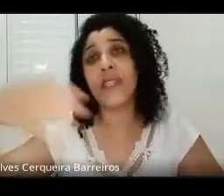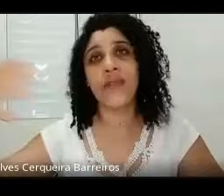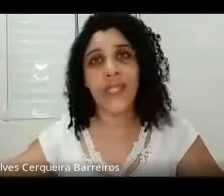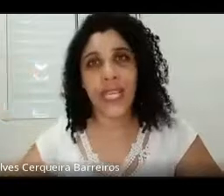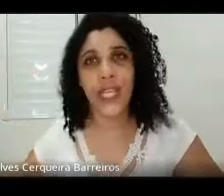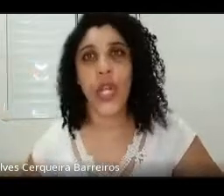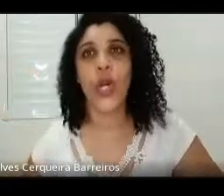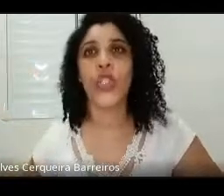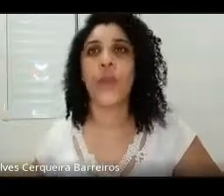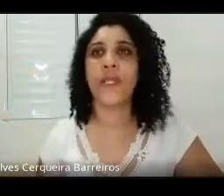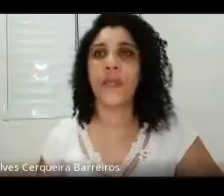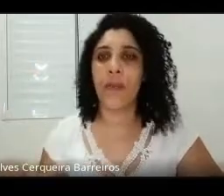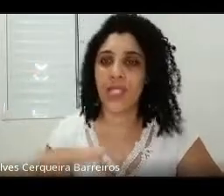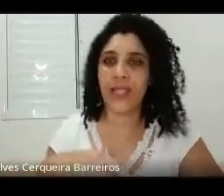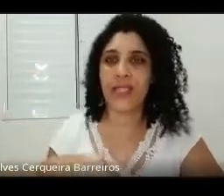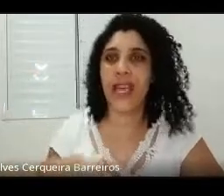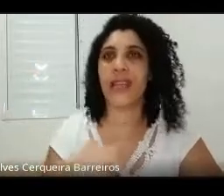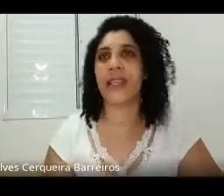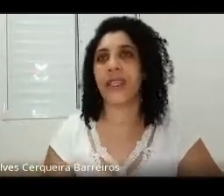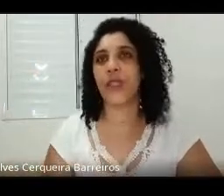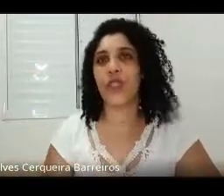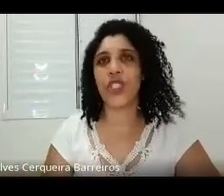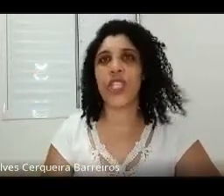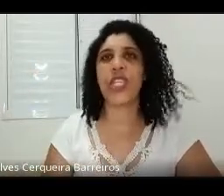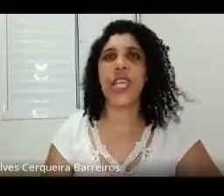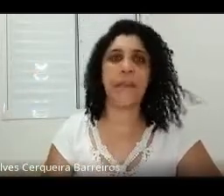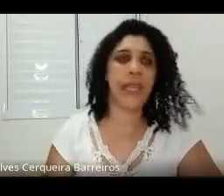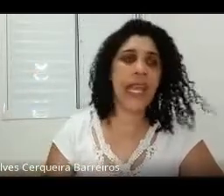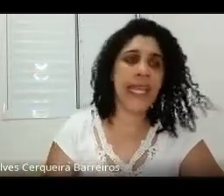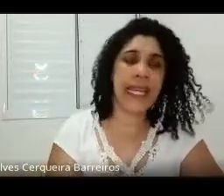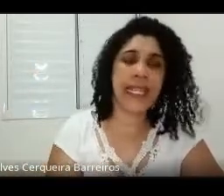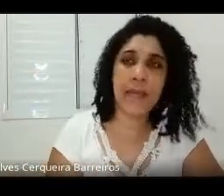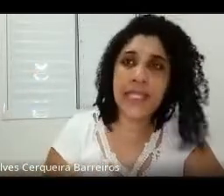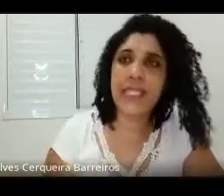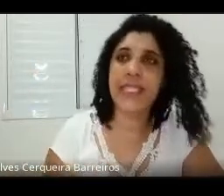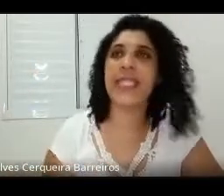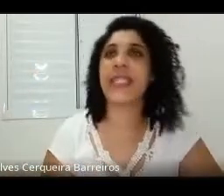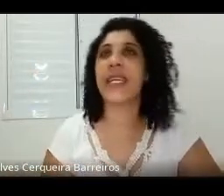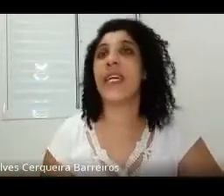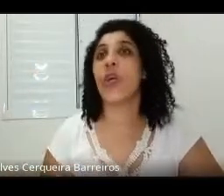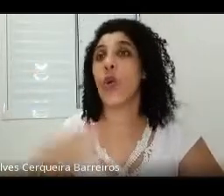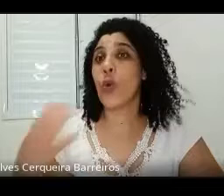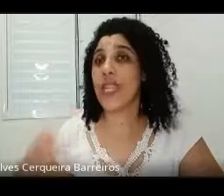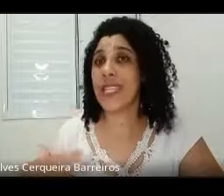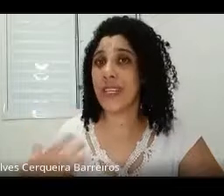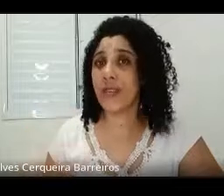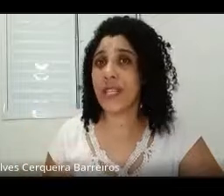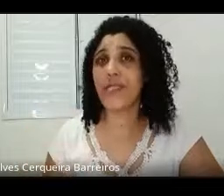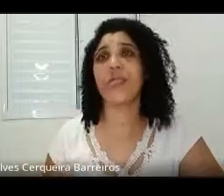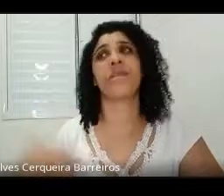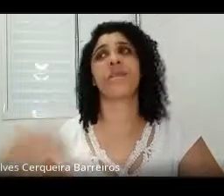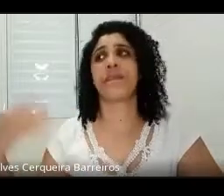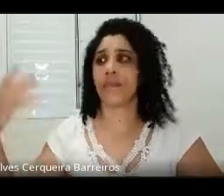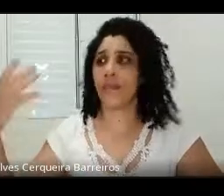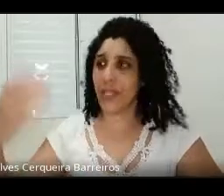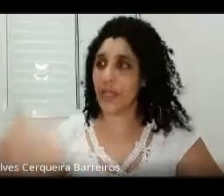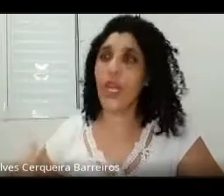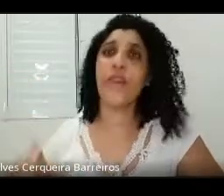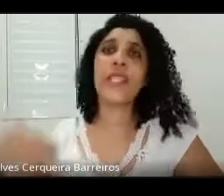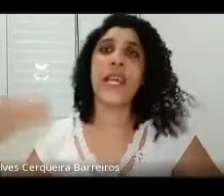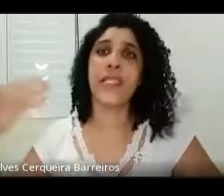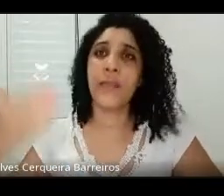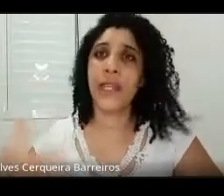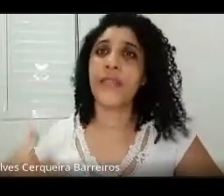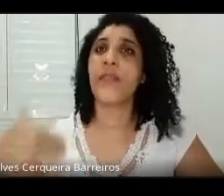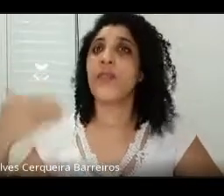com o avanço tecnológico, principalmente, né, nessa área da tecnologia, na área da medicina, com esses avanços,